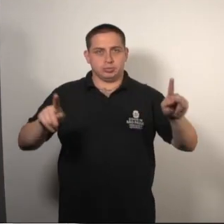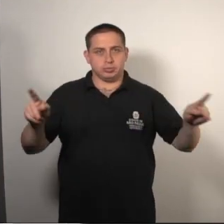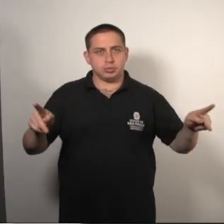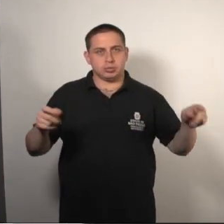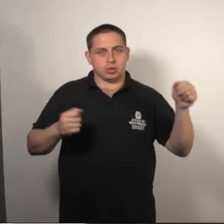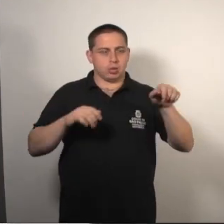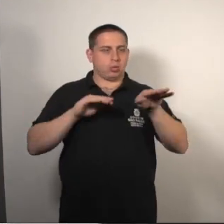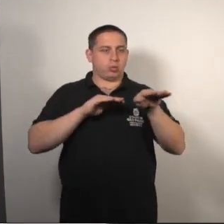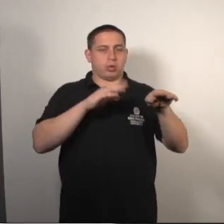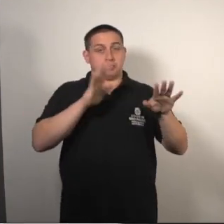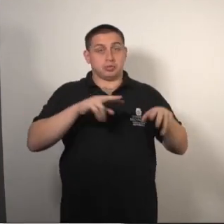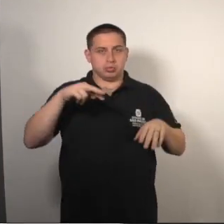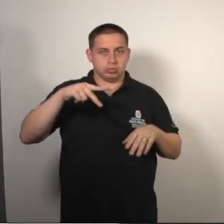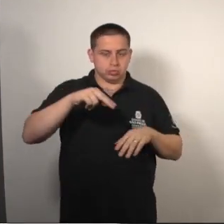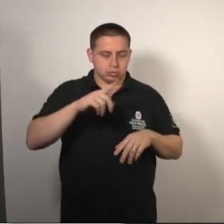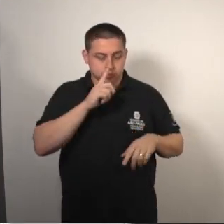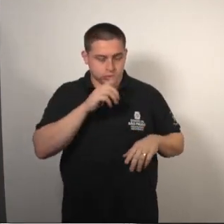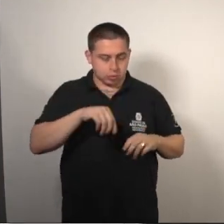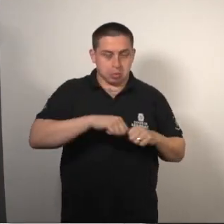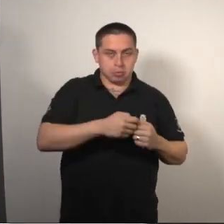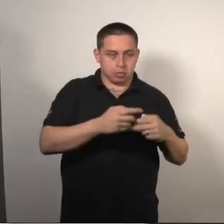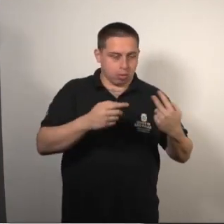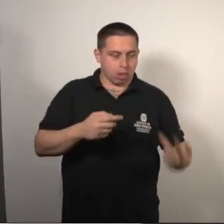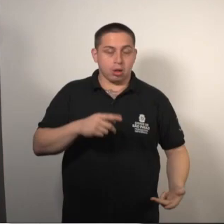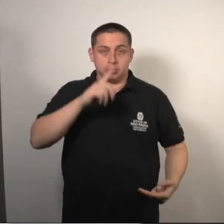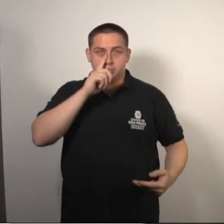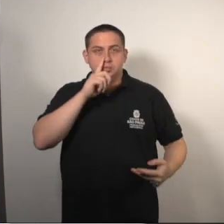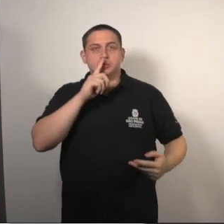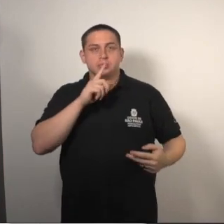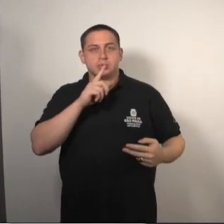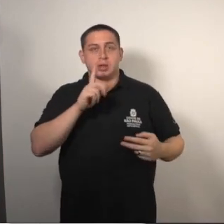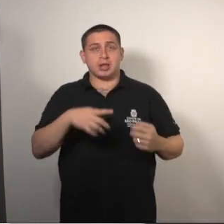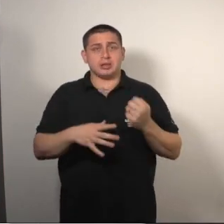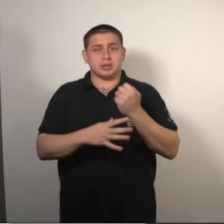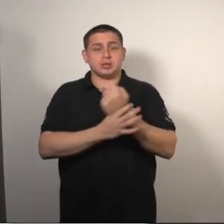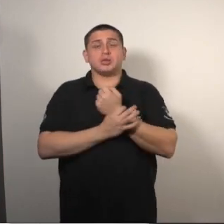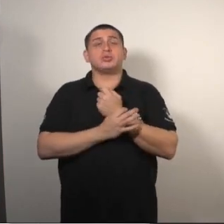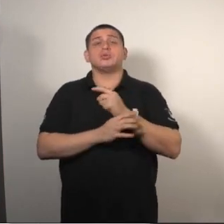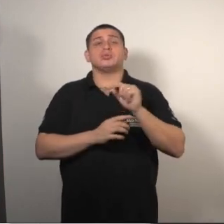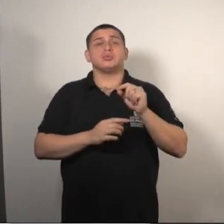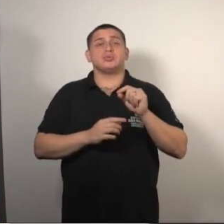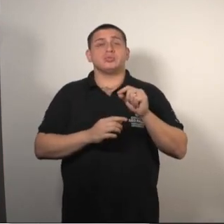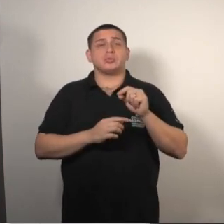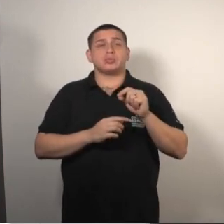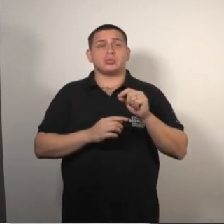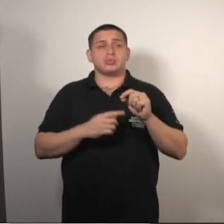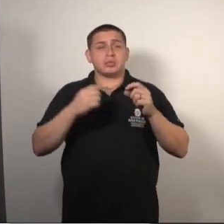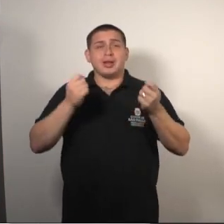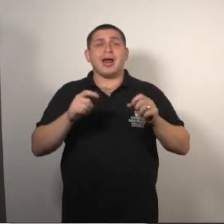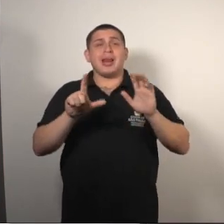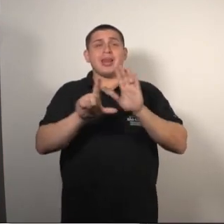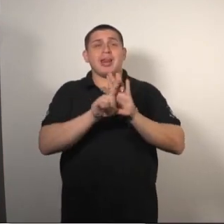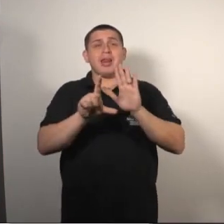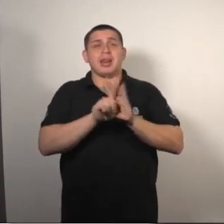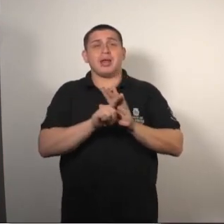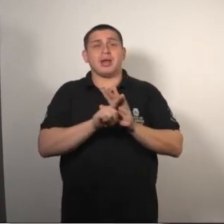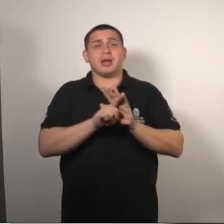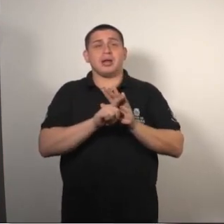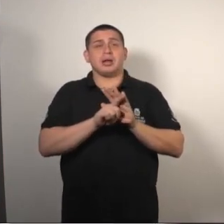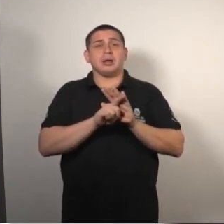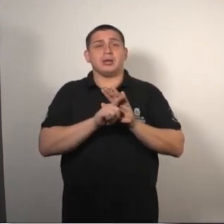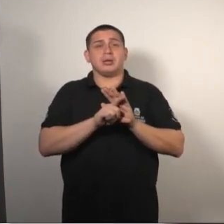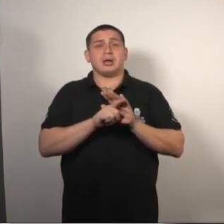E quando a gente fala em segurança, a gente está falando tanto a segurança física, mas também a segurança do ir e vir, de poder estar no seu trabalho